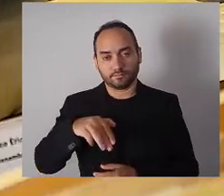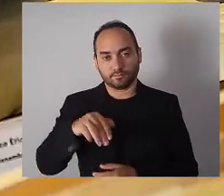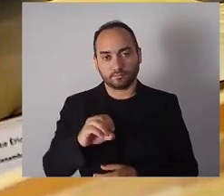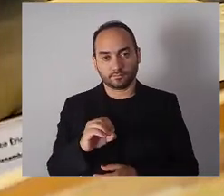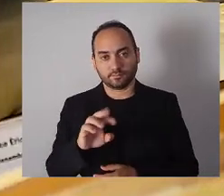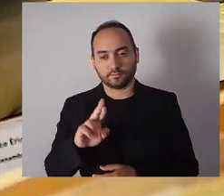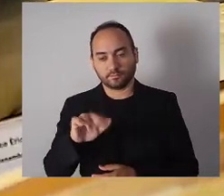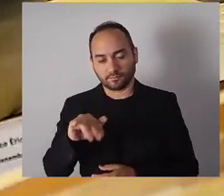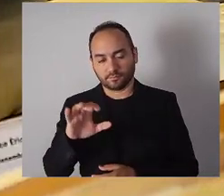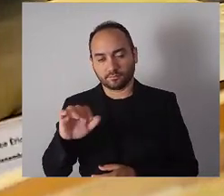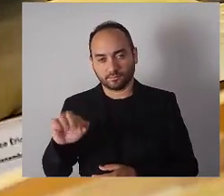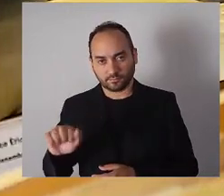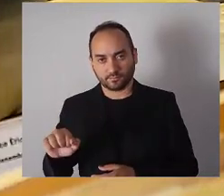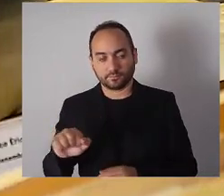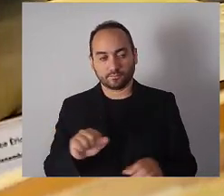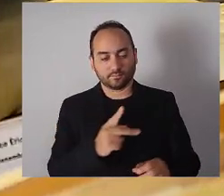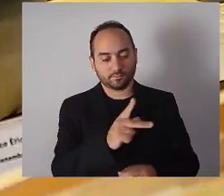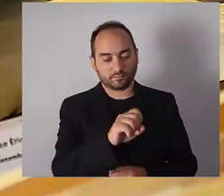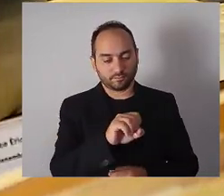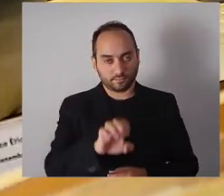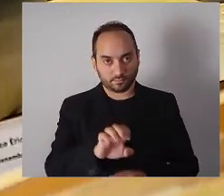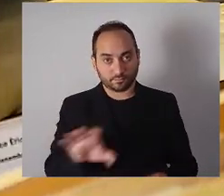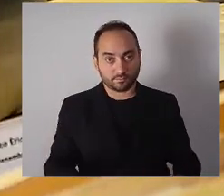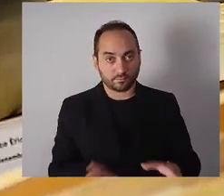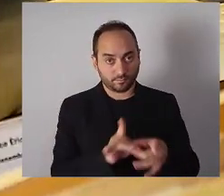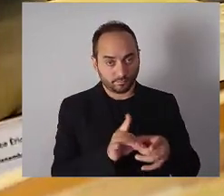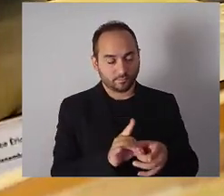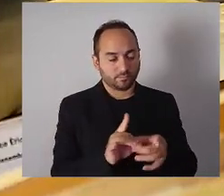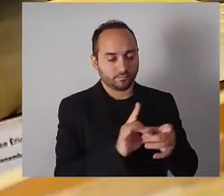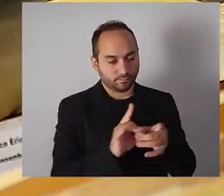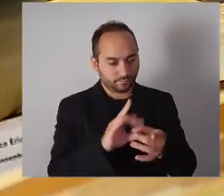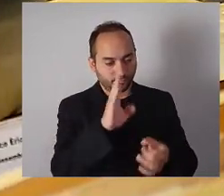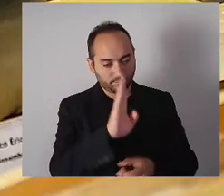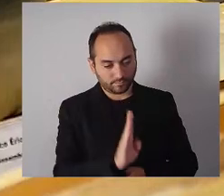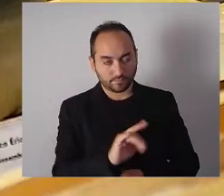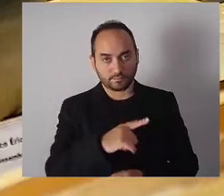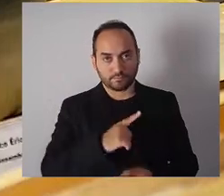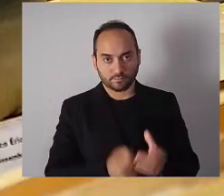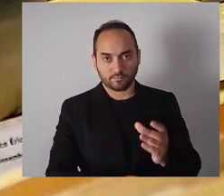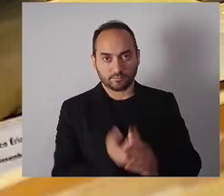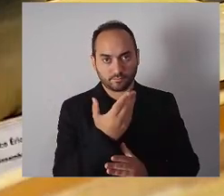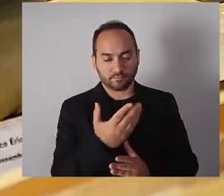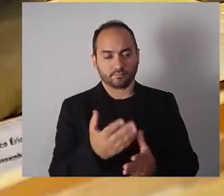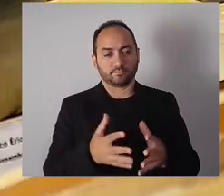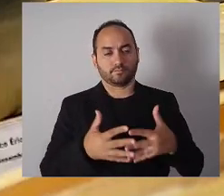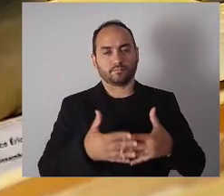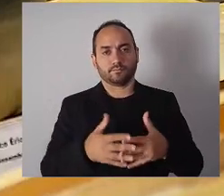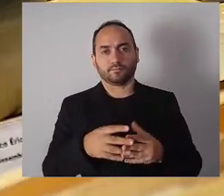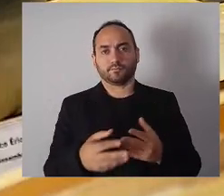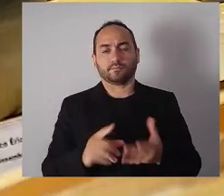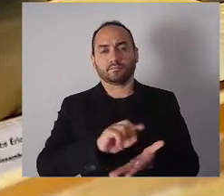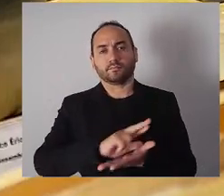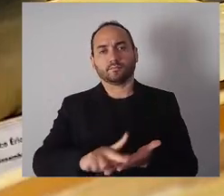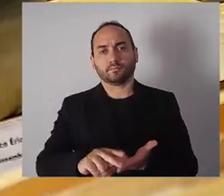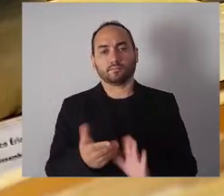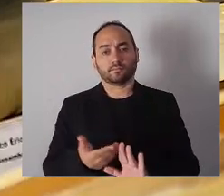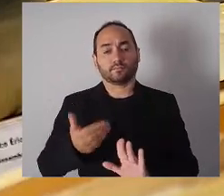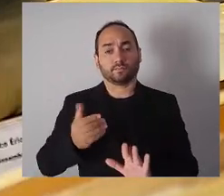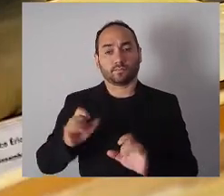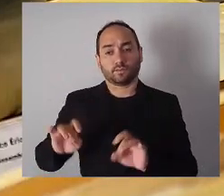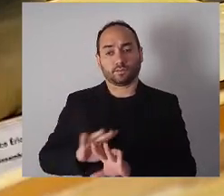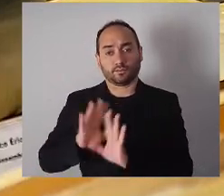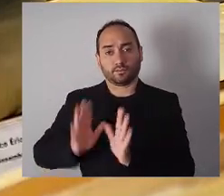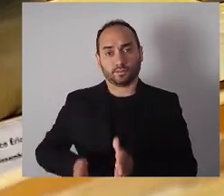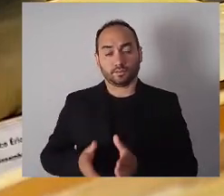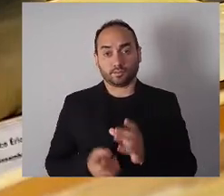PSL, a qual resultou a criação da União Brasil, configurou mudança substancial do programa partidário em relação aos partidos extintos.